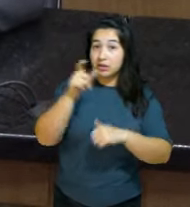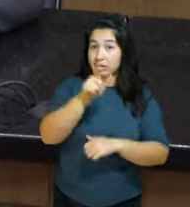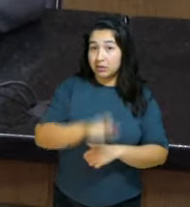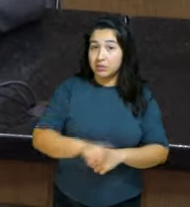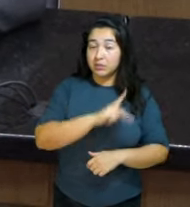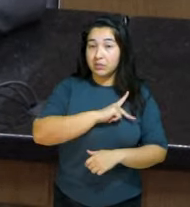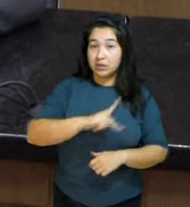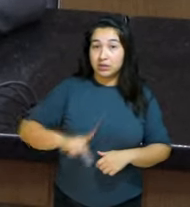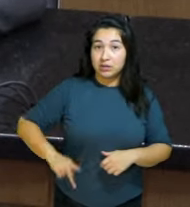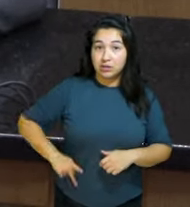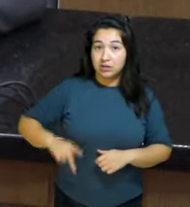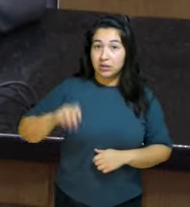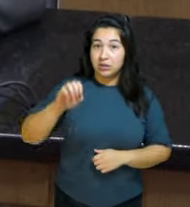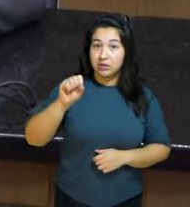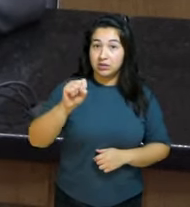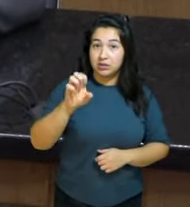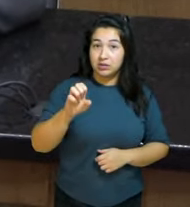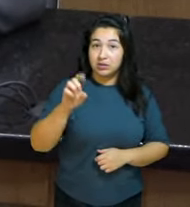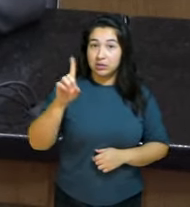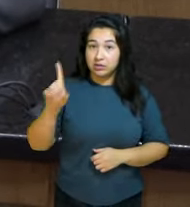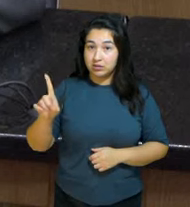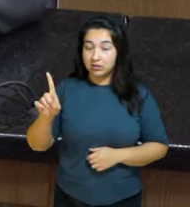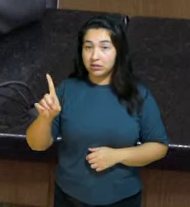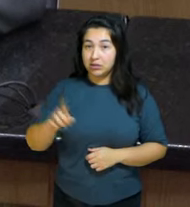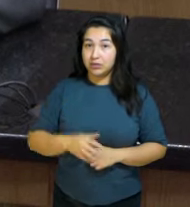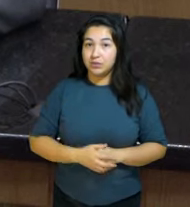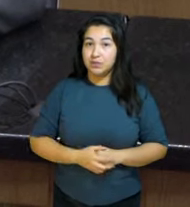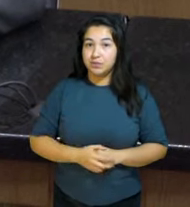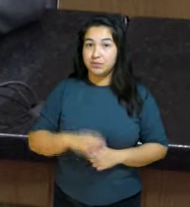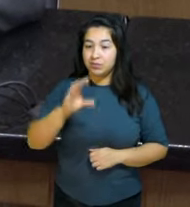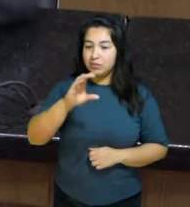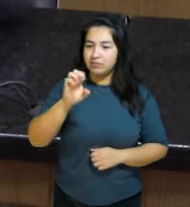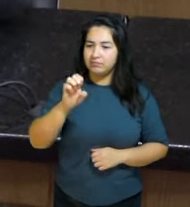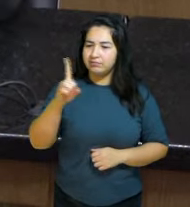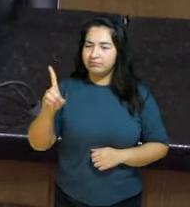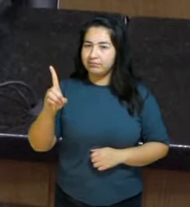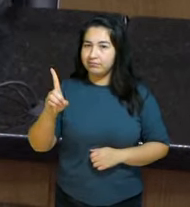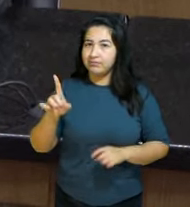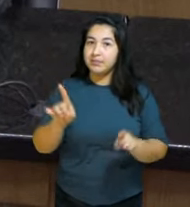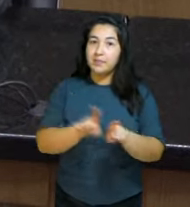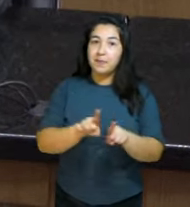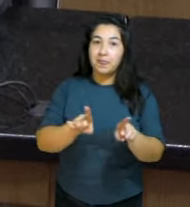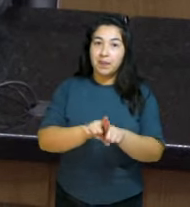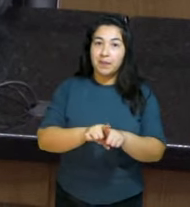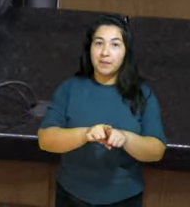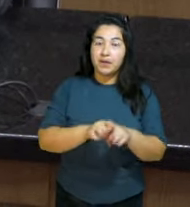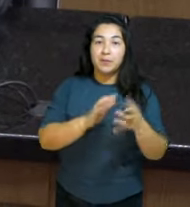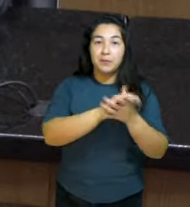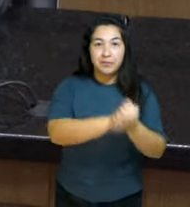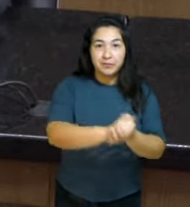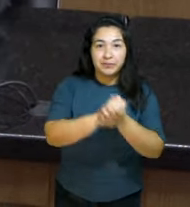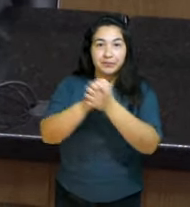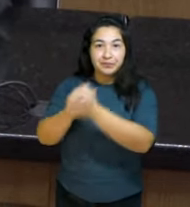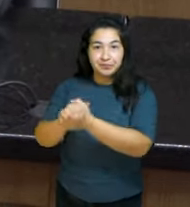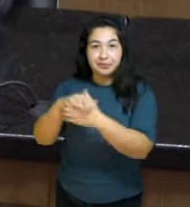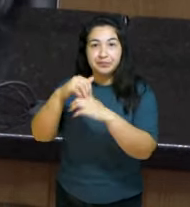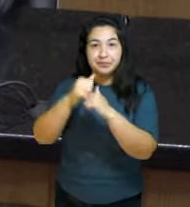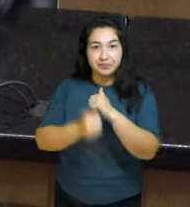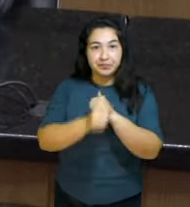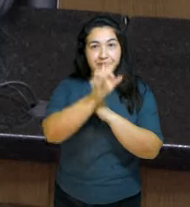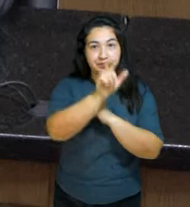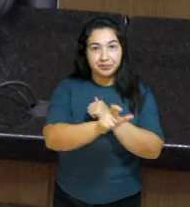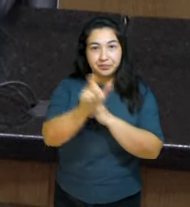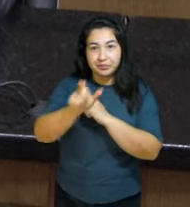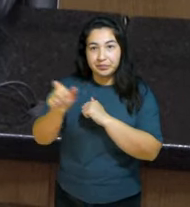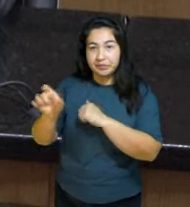ex-presidentes do SED, do Conselho Estadual de Esportes, e cumprimentar os atletas e demais presentes.